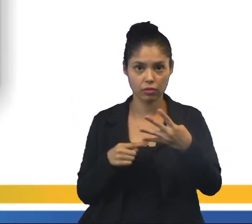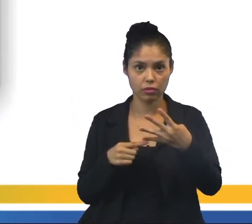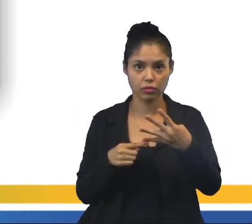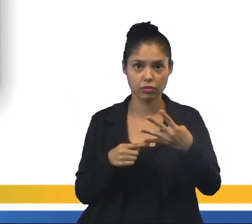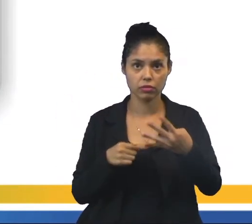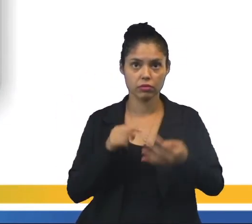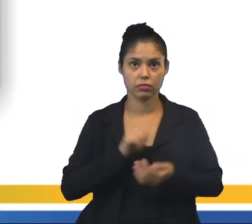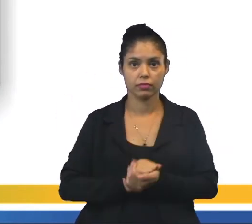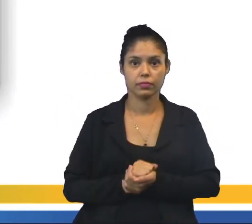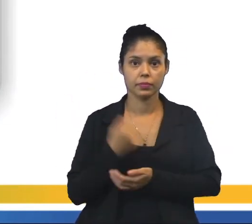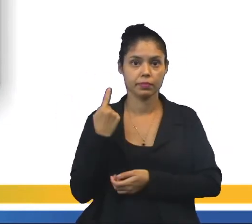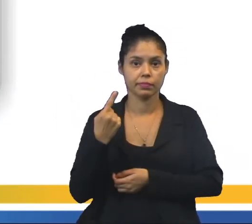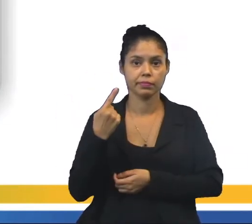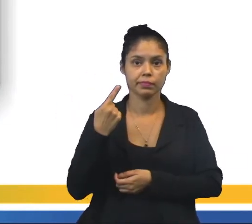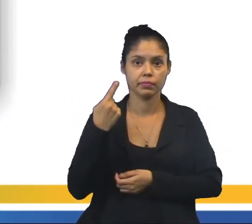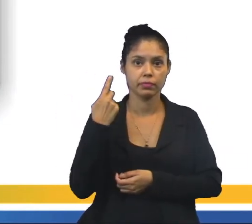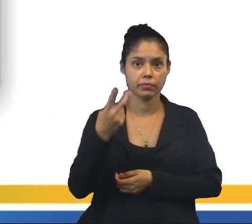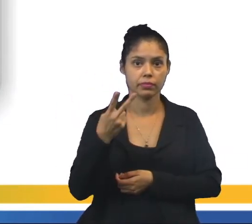tempos, ó.